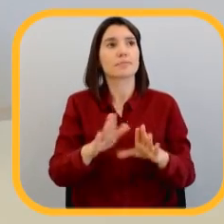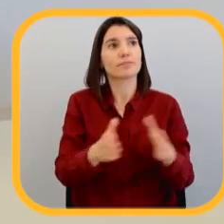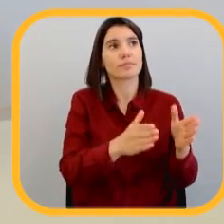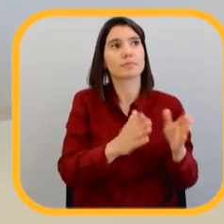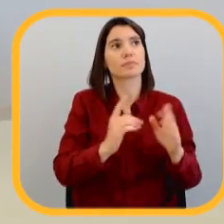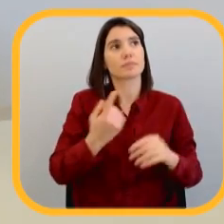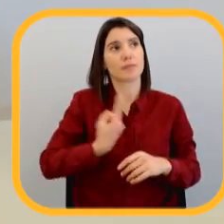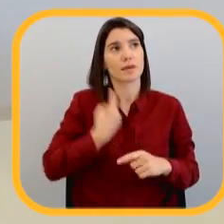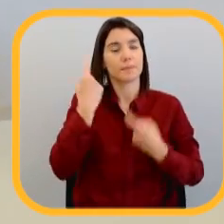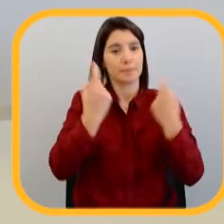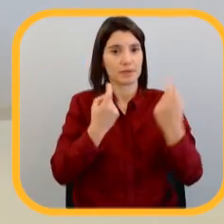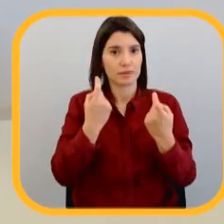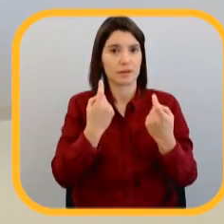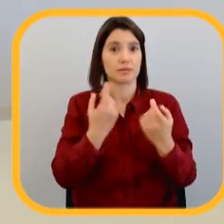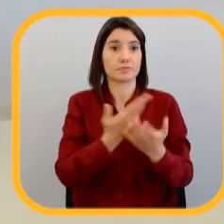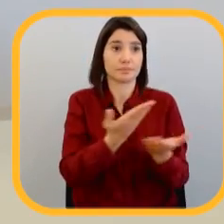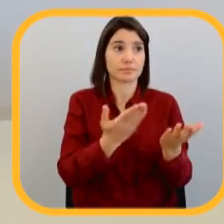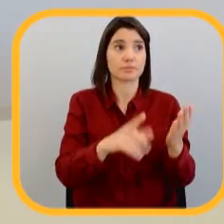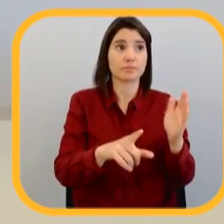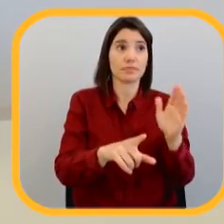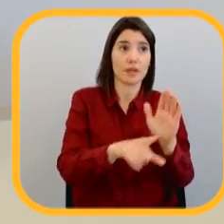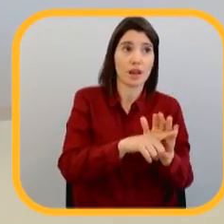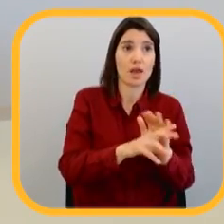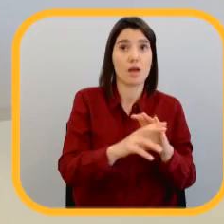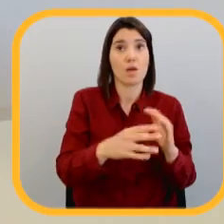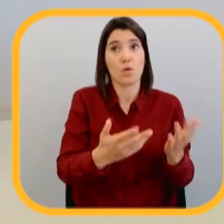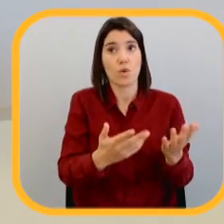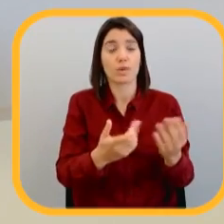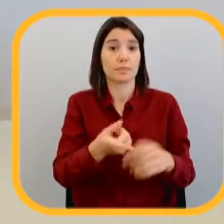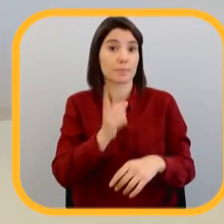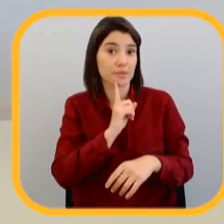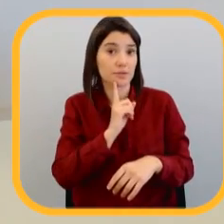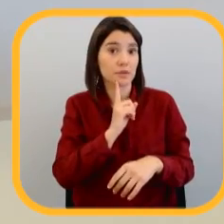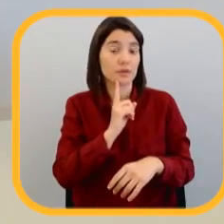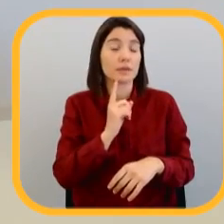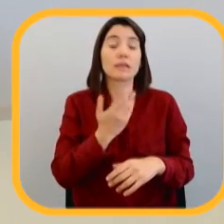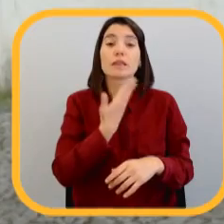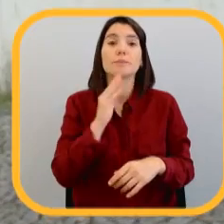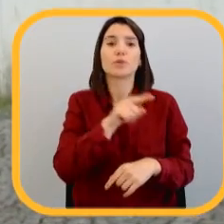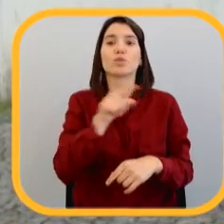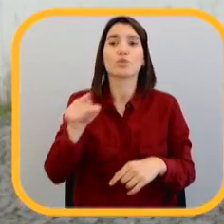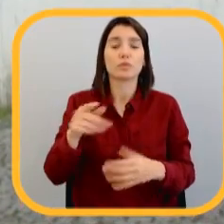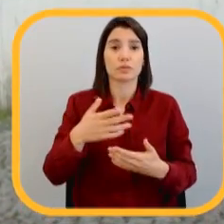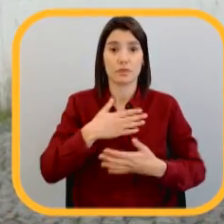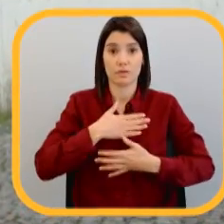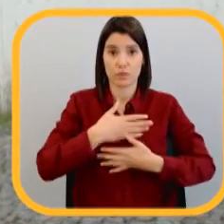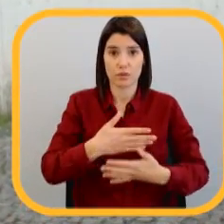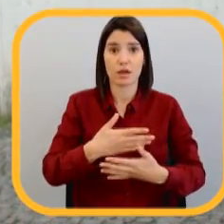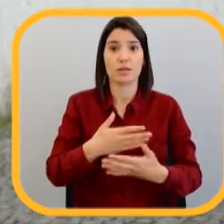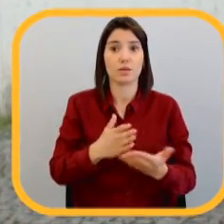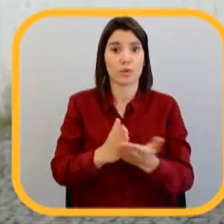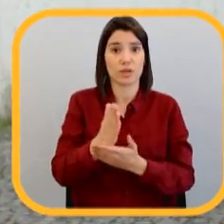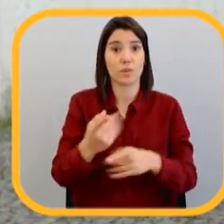também temos de pensar muitas vezes que aquilo que é legal ou não depende da vontade de